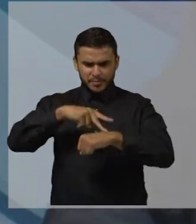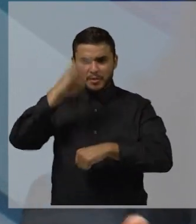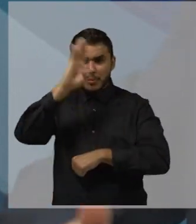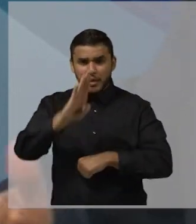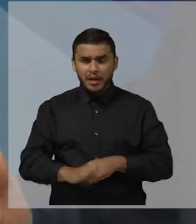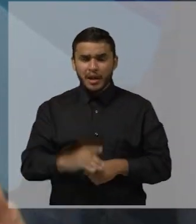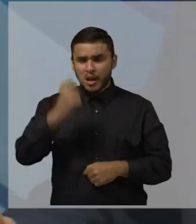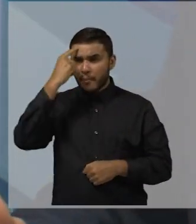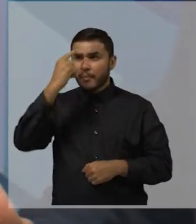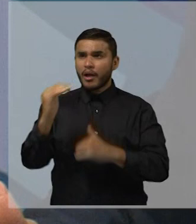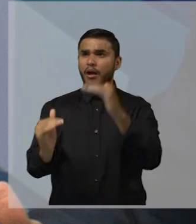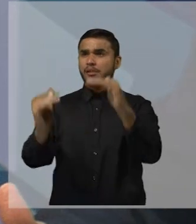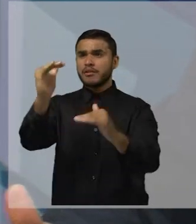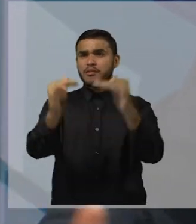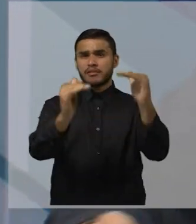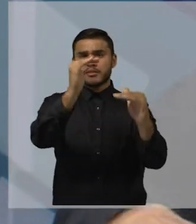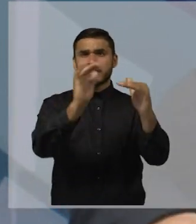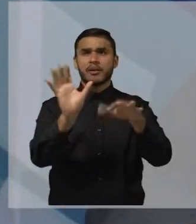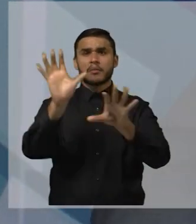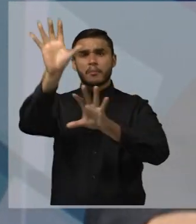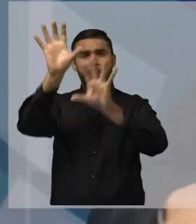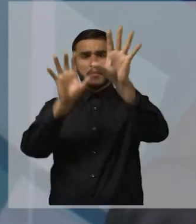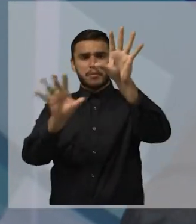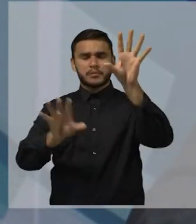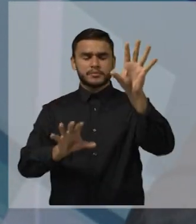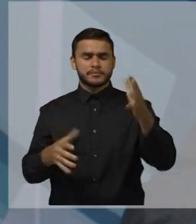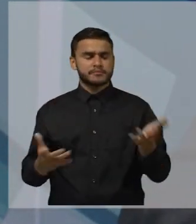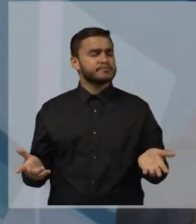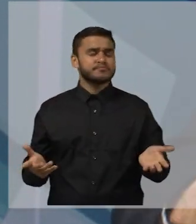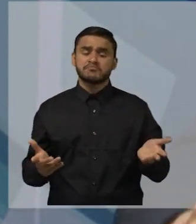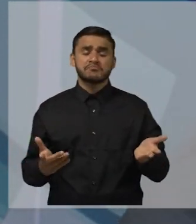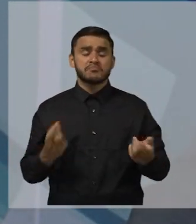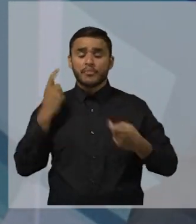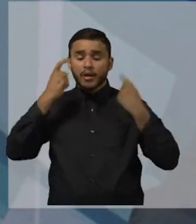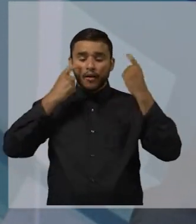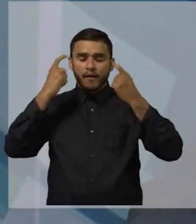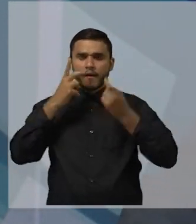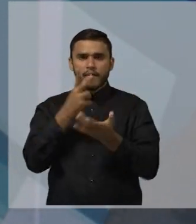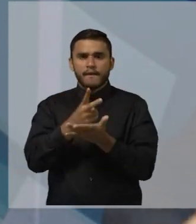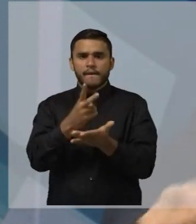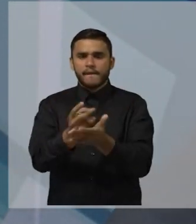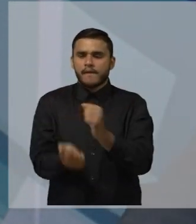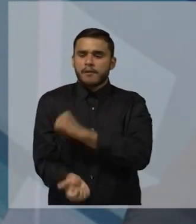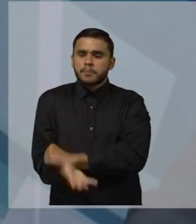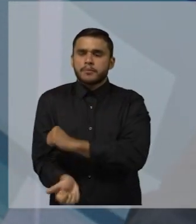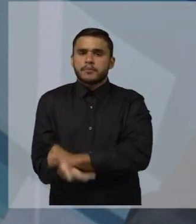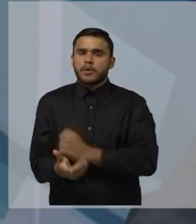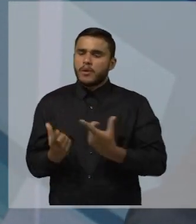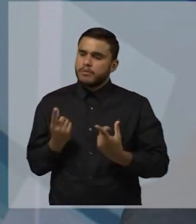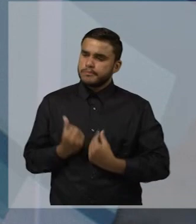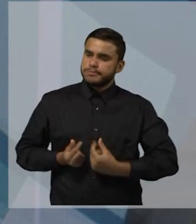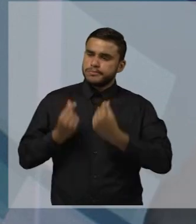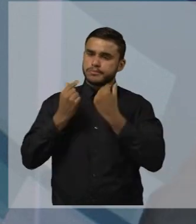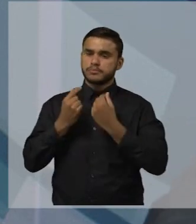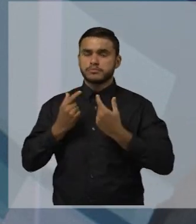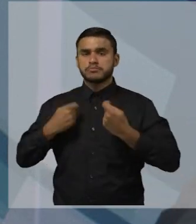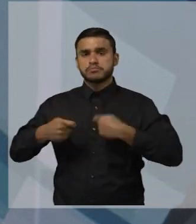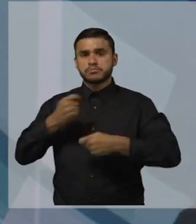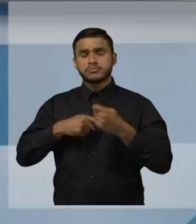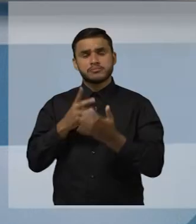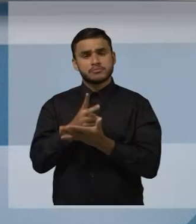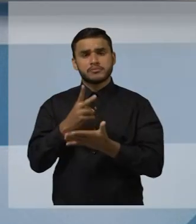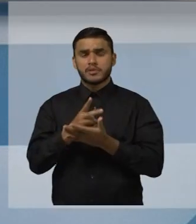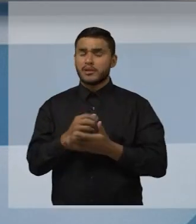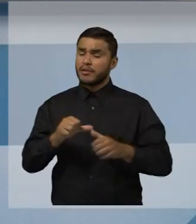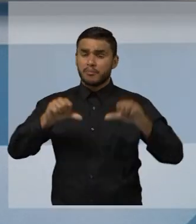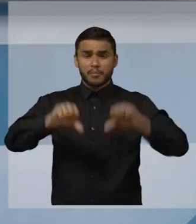preocupar com desigualdade regional ou vai se preocupar com a perpetuação desse fisiologismo que é tão nocivo à